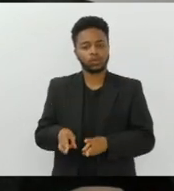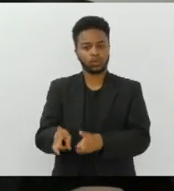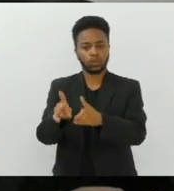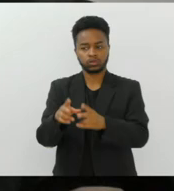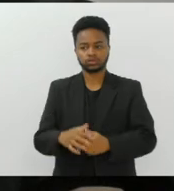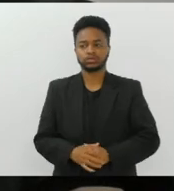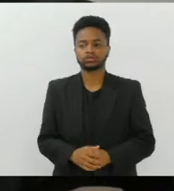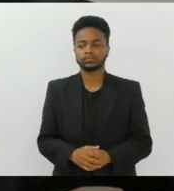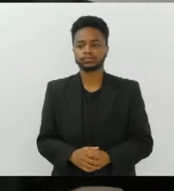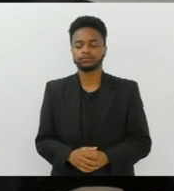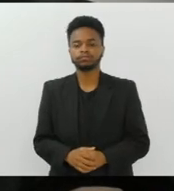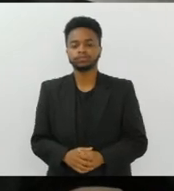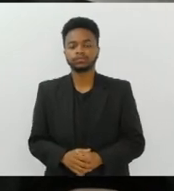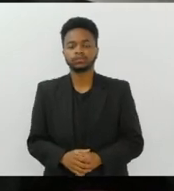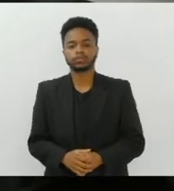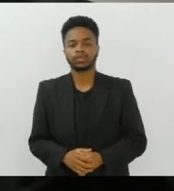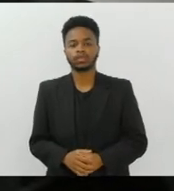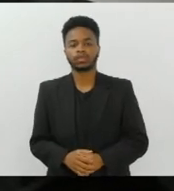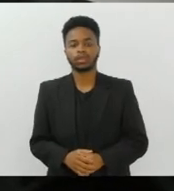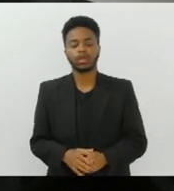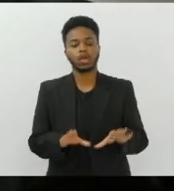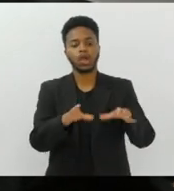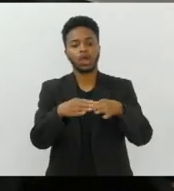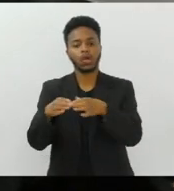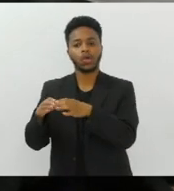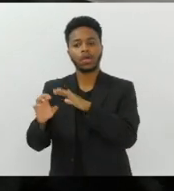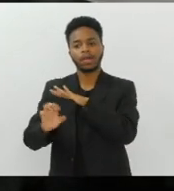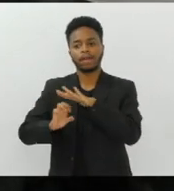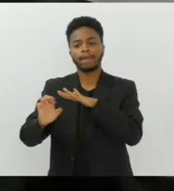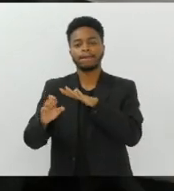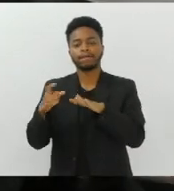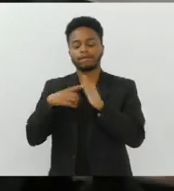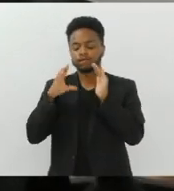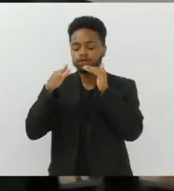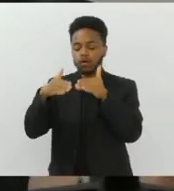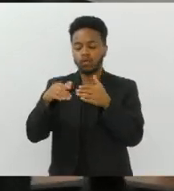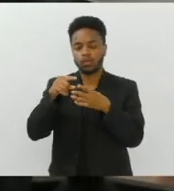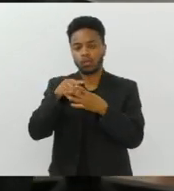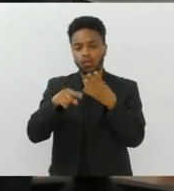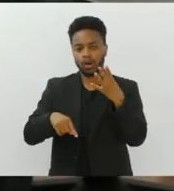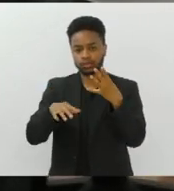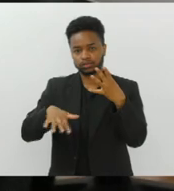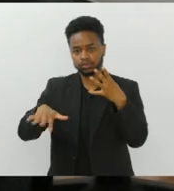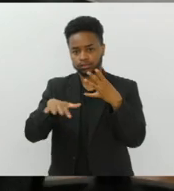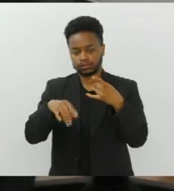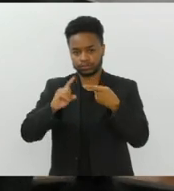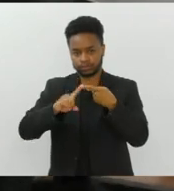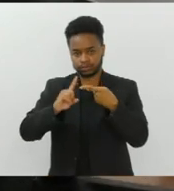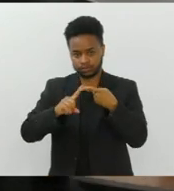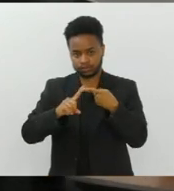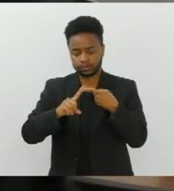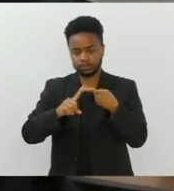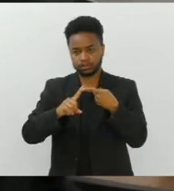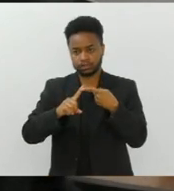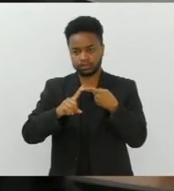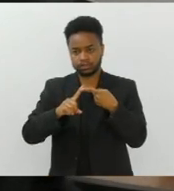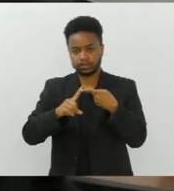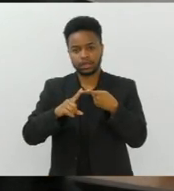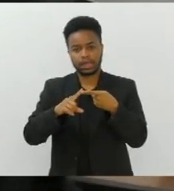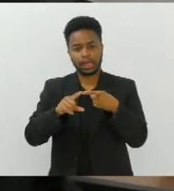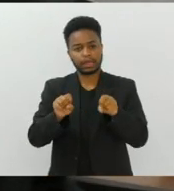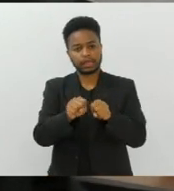alegações das operadoras tendem a se concentrar em 4 eixos. Primeiro, uma alegada quebradeira no